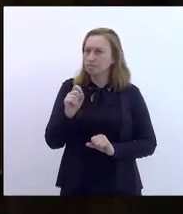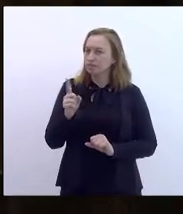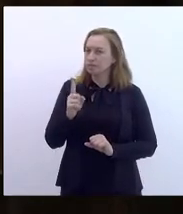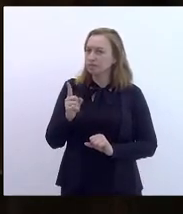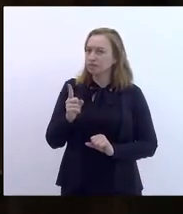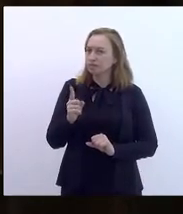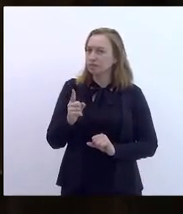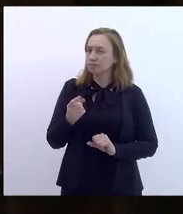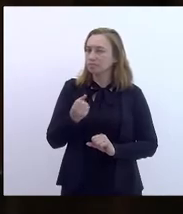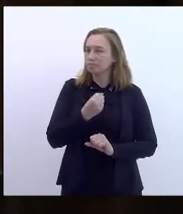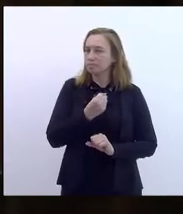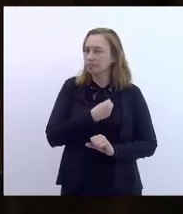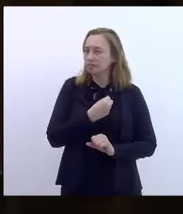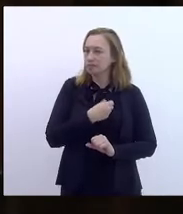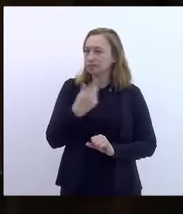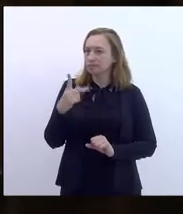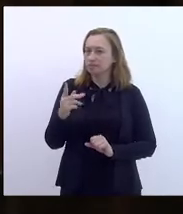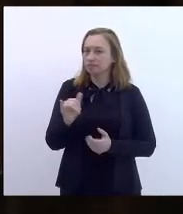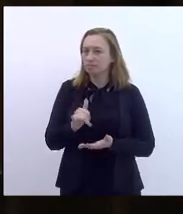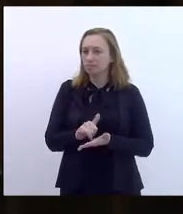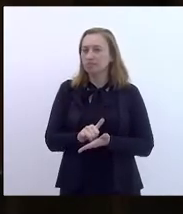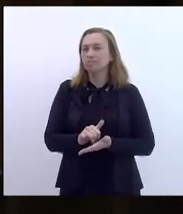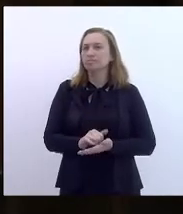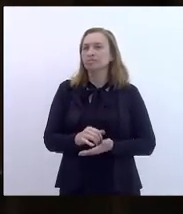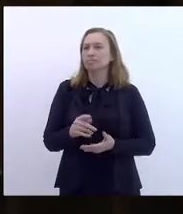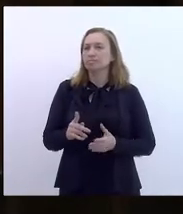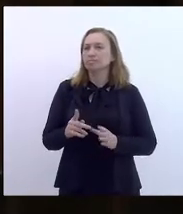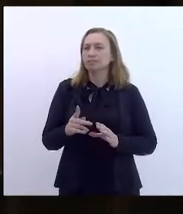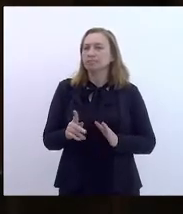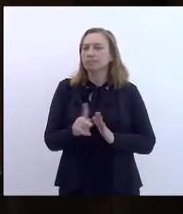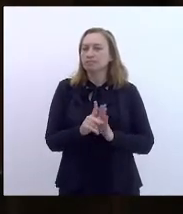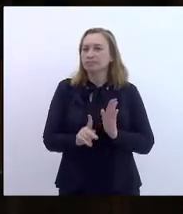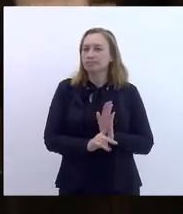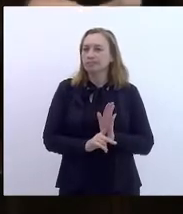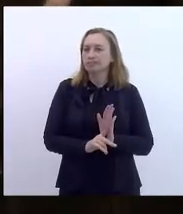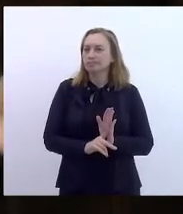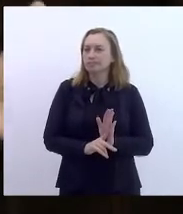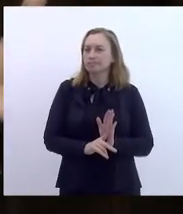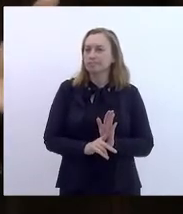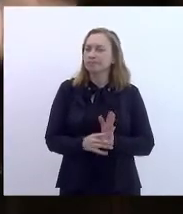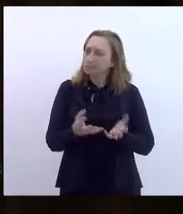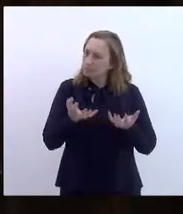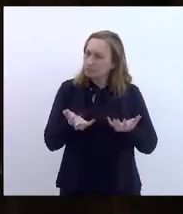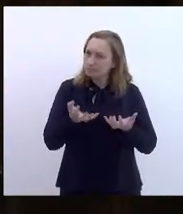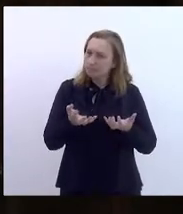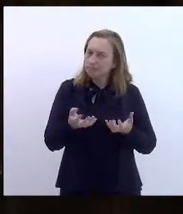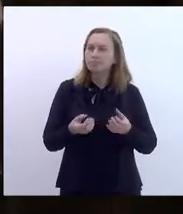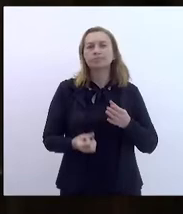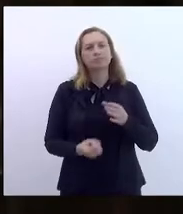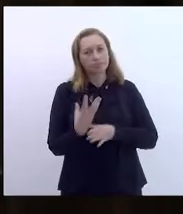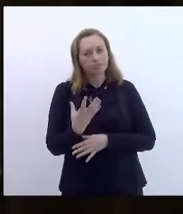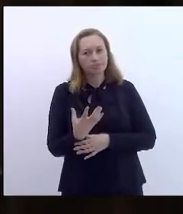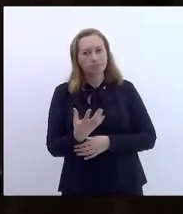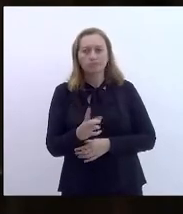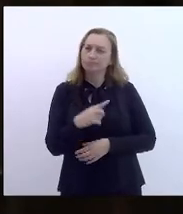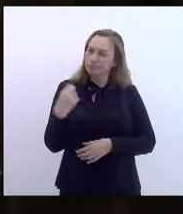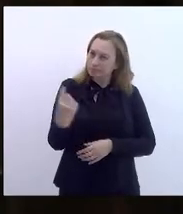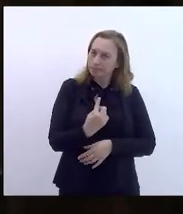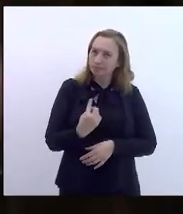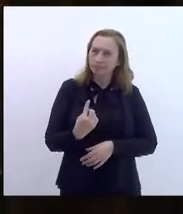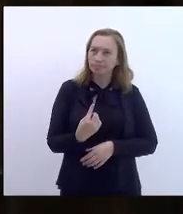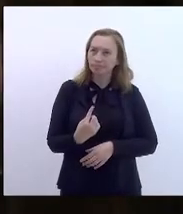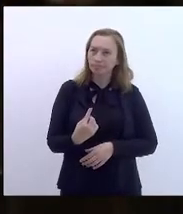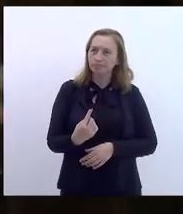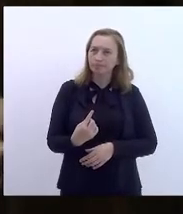ficar sem telefone né eu vou colocar esse projeto é isso que a gente quer construído por nós